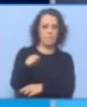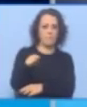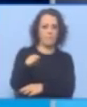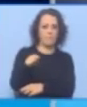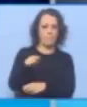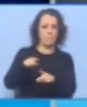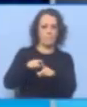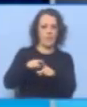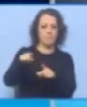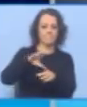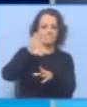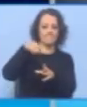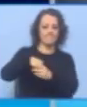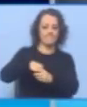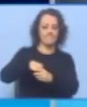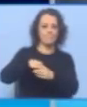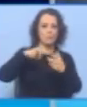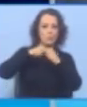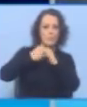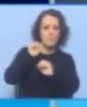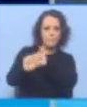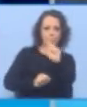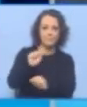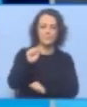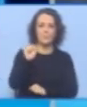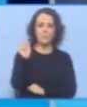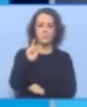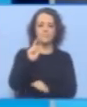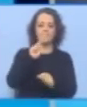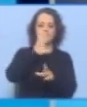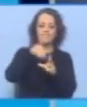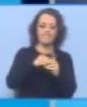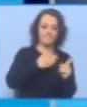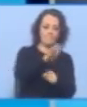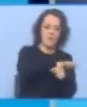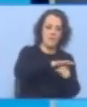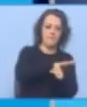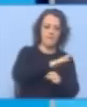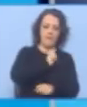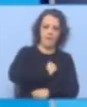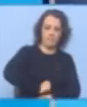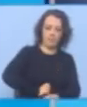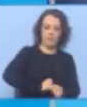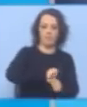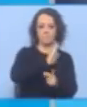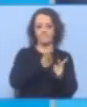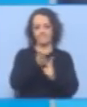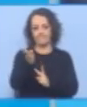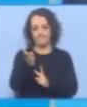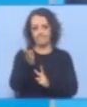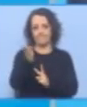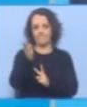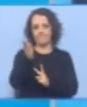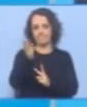não tem em conta todas as dimensões do problema, as dimensões éticas e depois as consequências que pode haver, que vão para além do caso